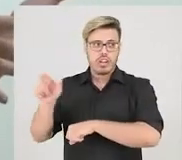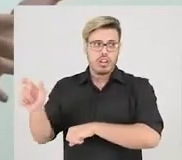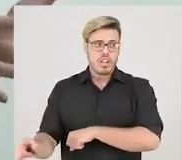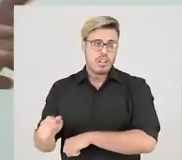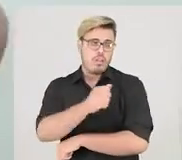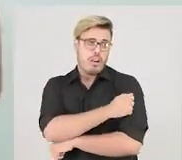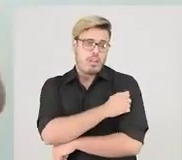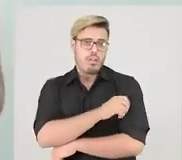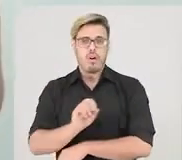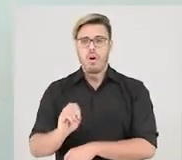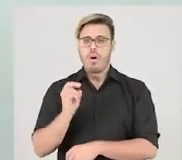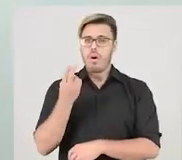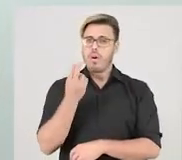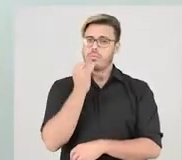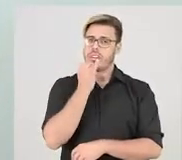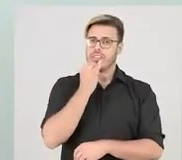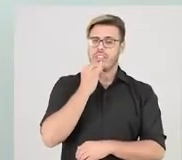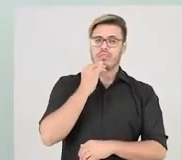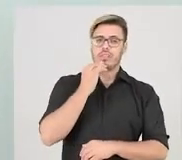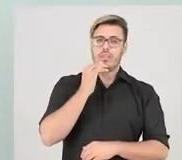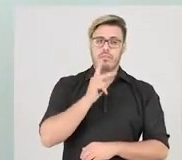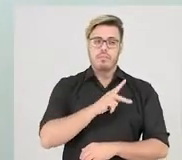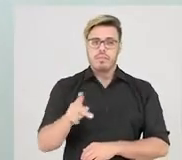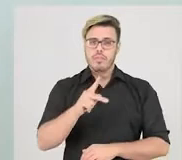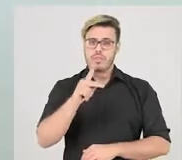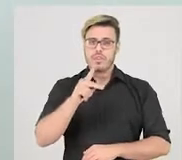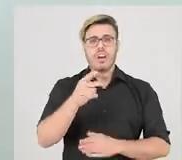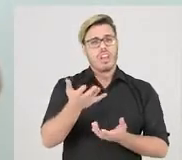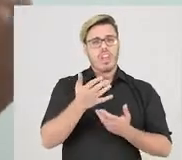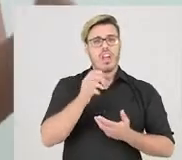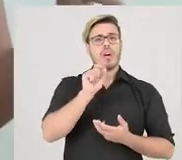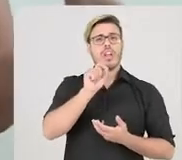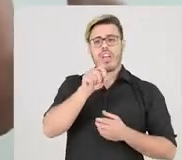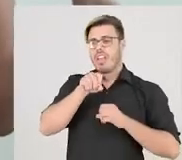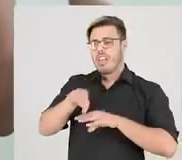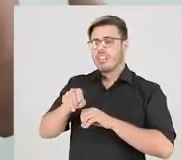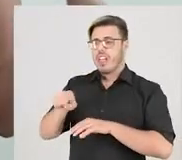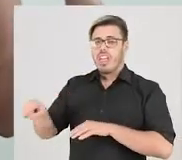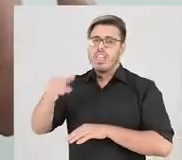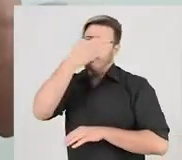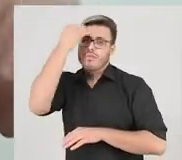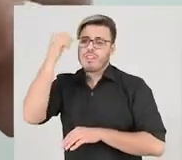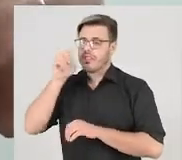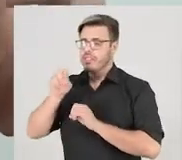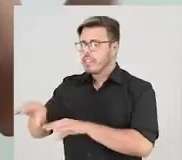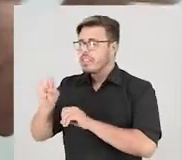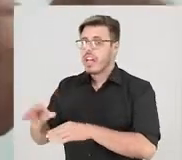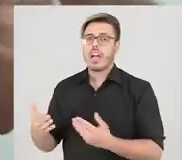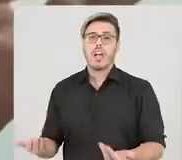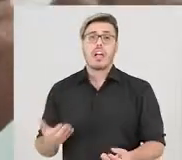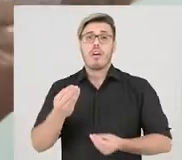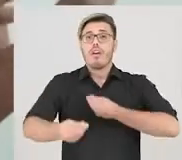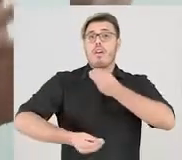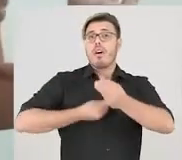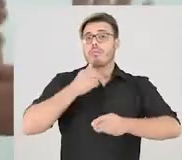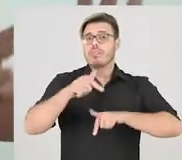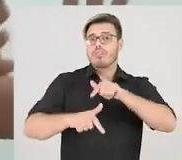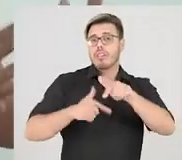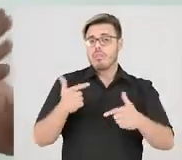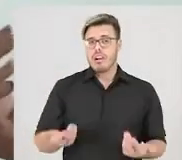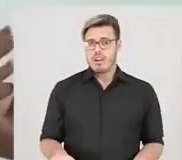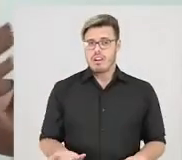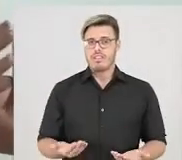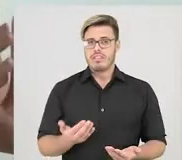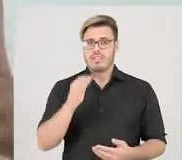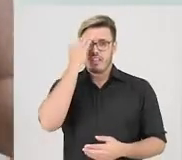sabe. O que é que eu devo fazer? Eu devo fazer um trabalho paralelo, onde eu só ensino ele ler, escrever e